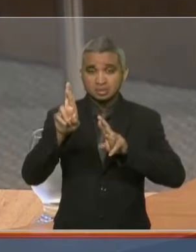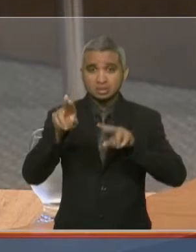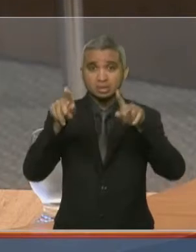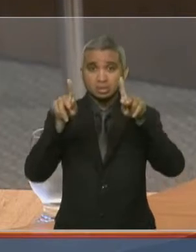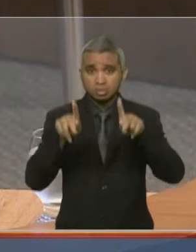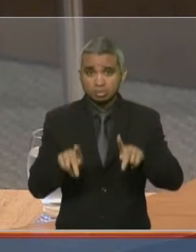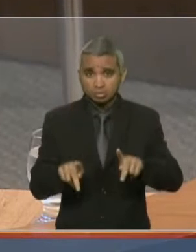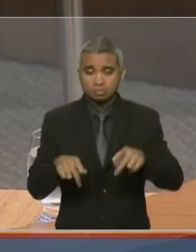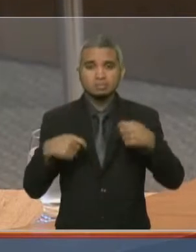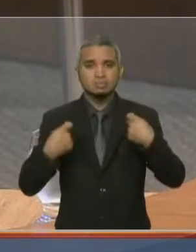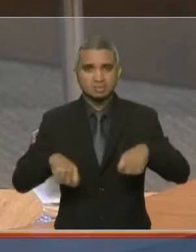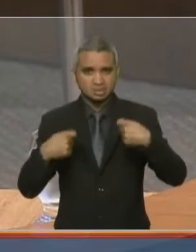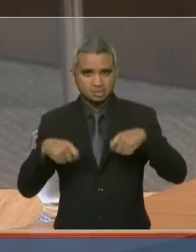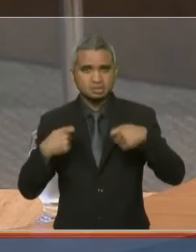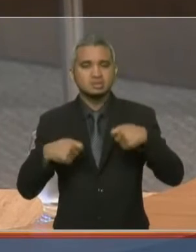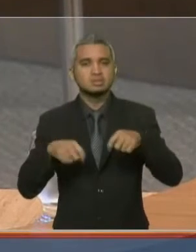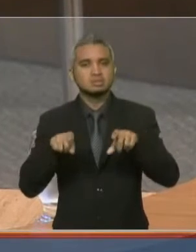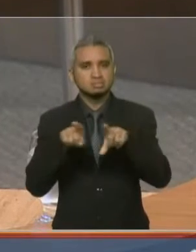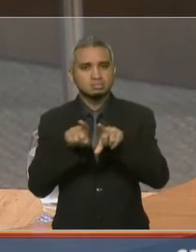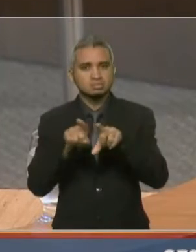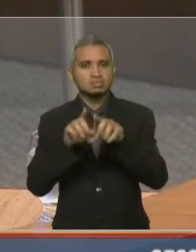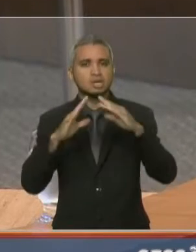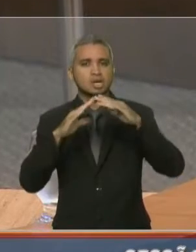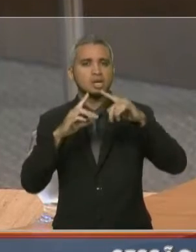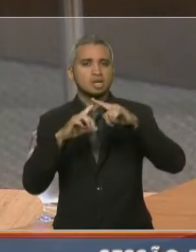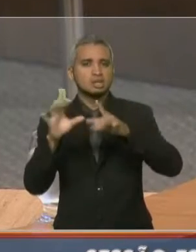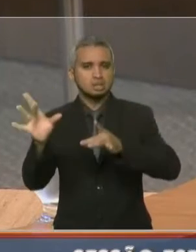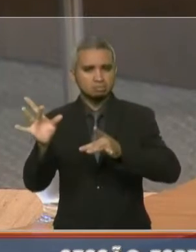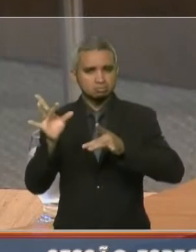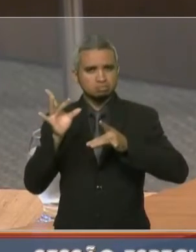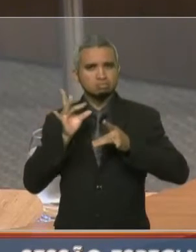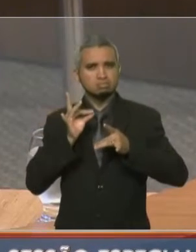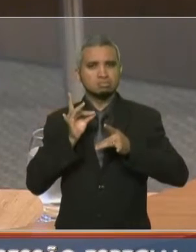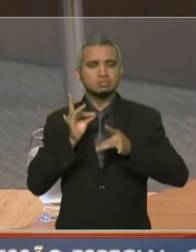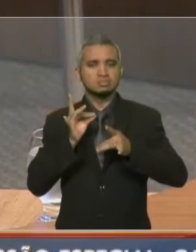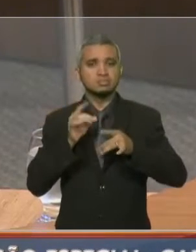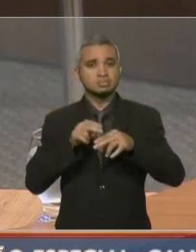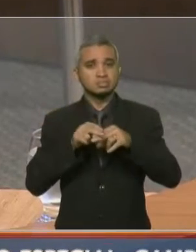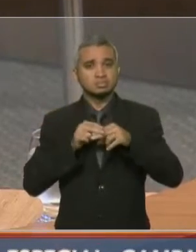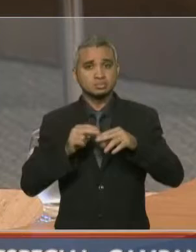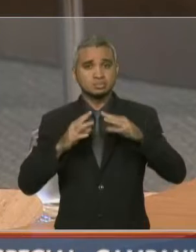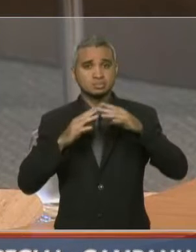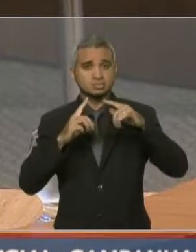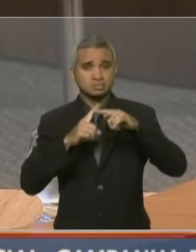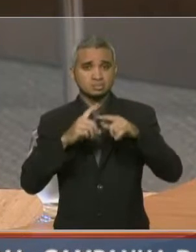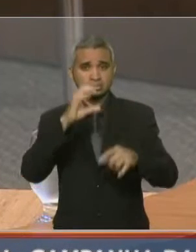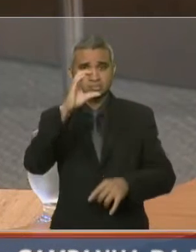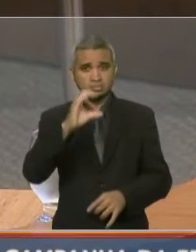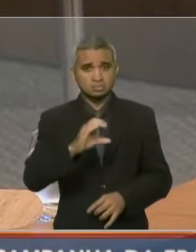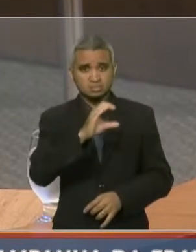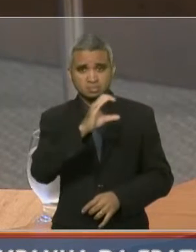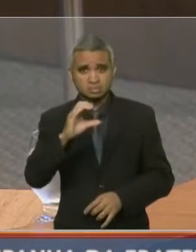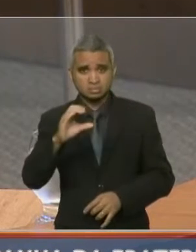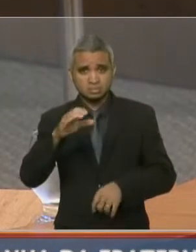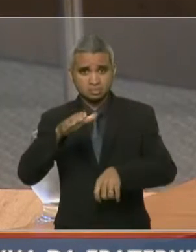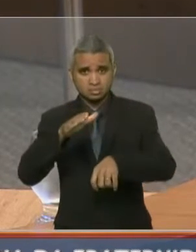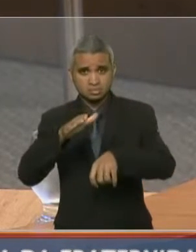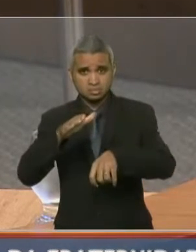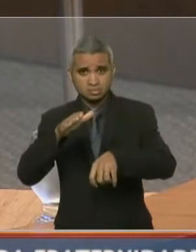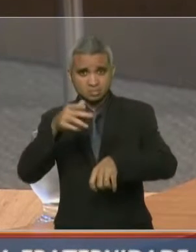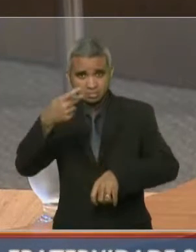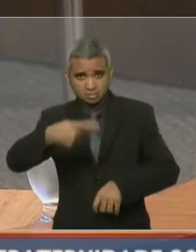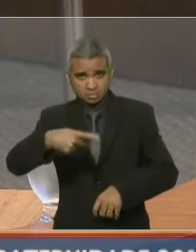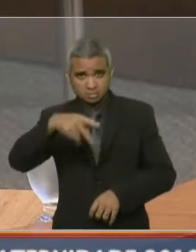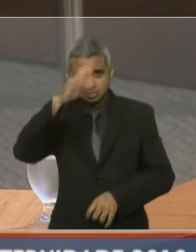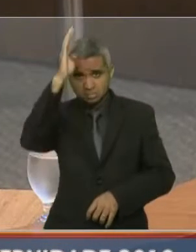ser da nossa Igreja. E com isso, a Igreja Católica no Brasil quer reconhecer a presença